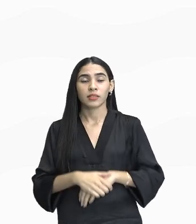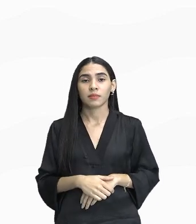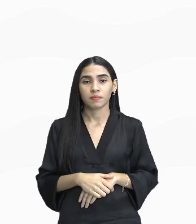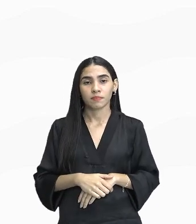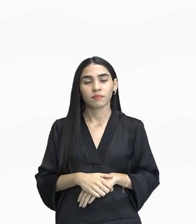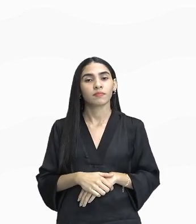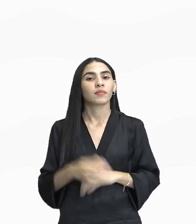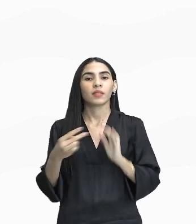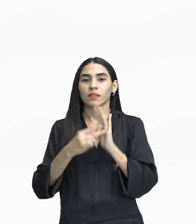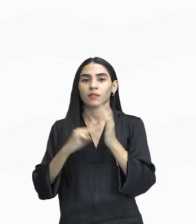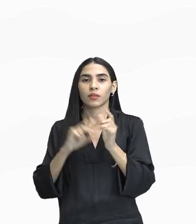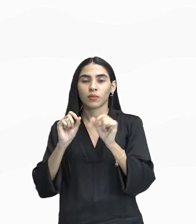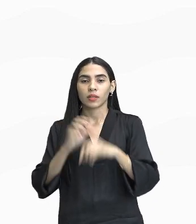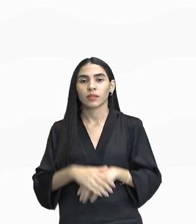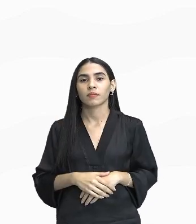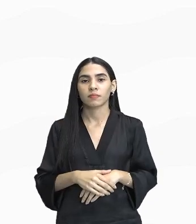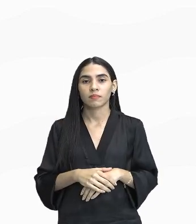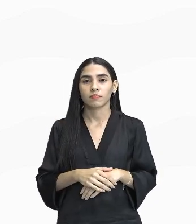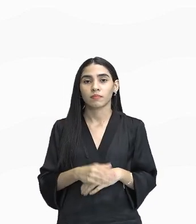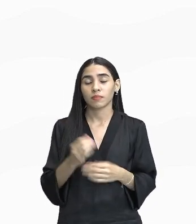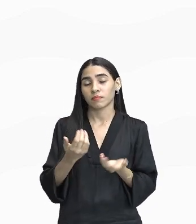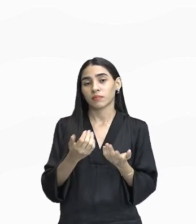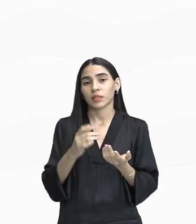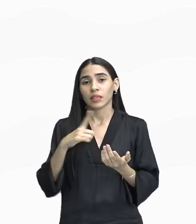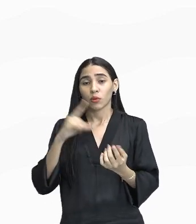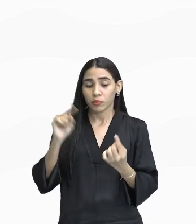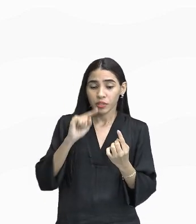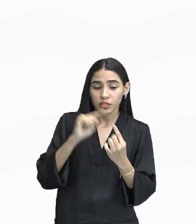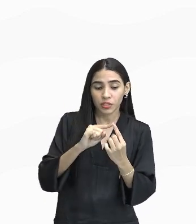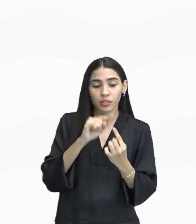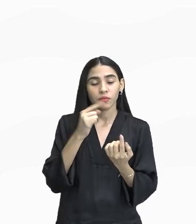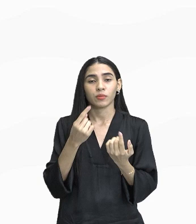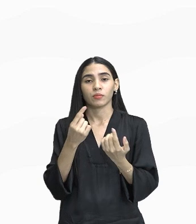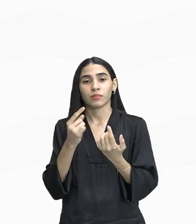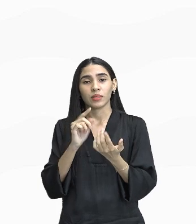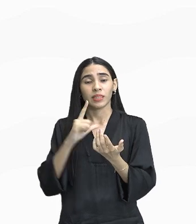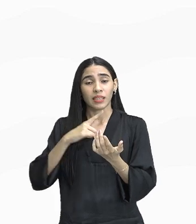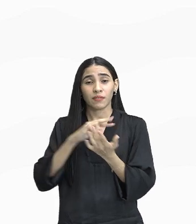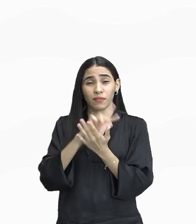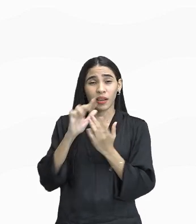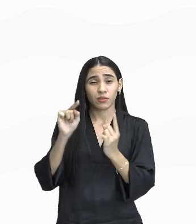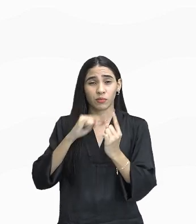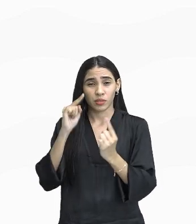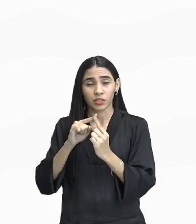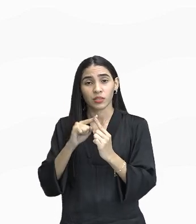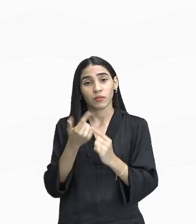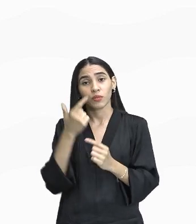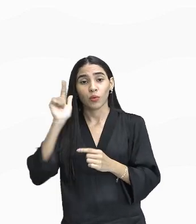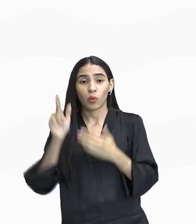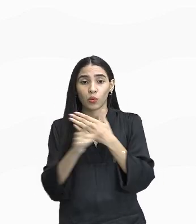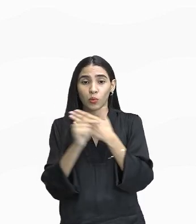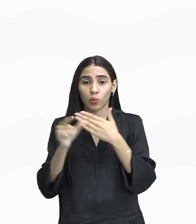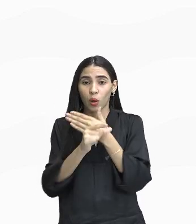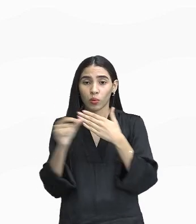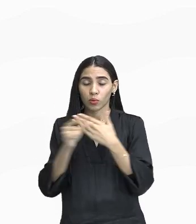aplicabilidades, ou seja, elas servem para uma coisa, servem para outra. É assim que um outro autor chamado Abric,